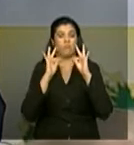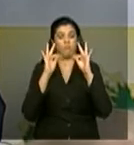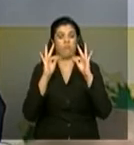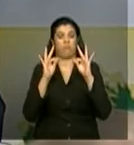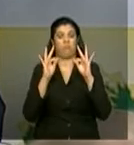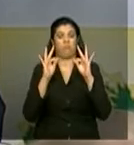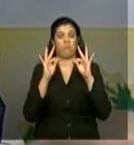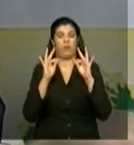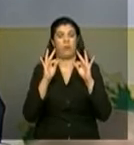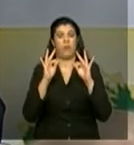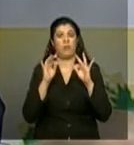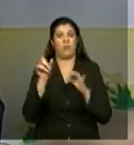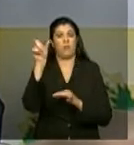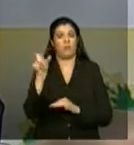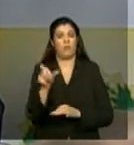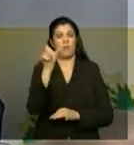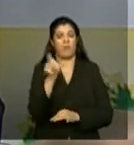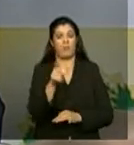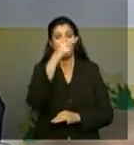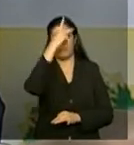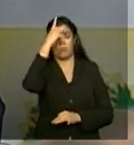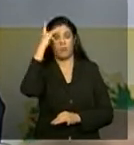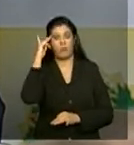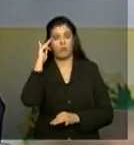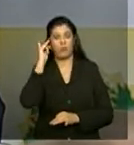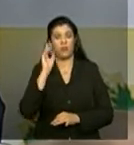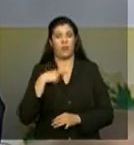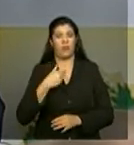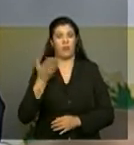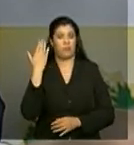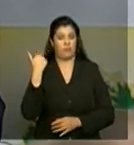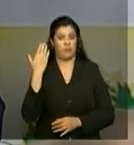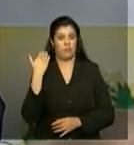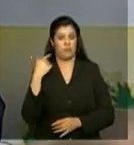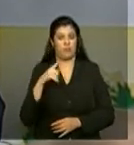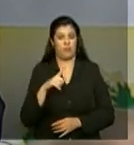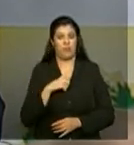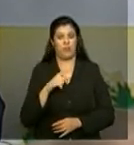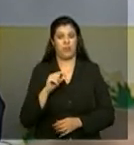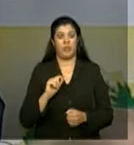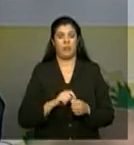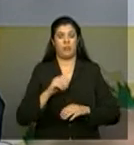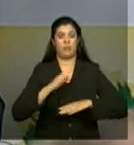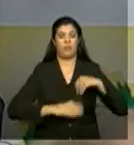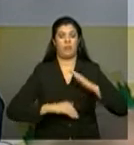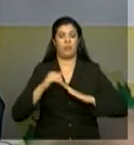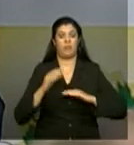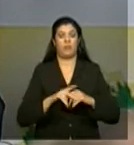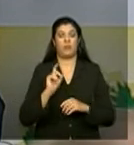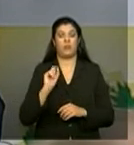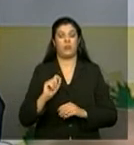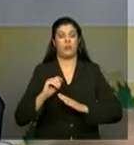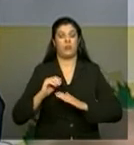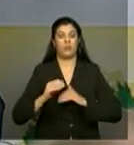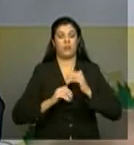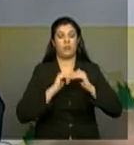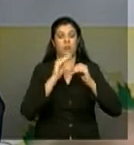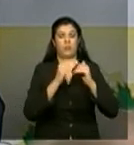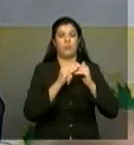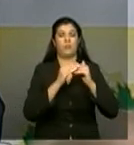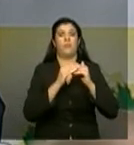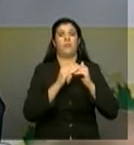desses personagens americanos é é uma é uma uma ação que decorre da